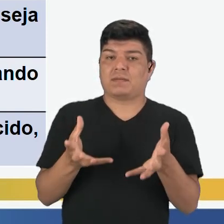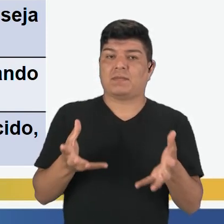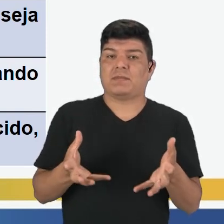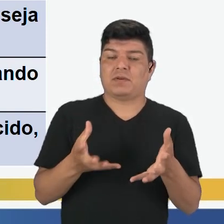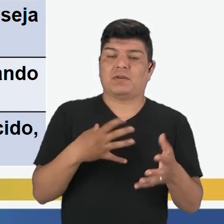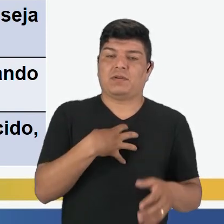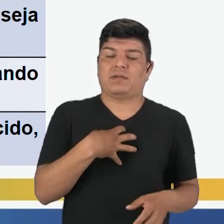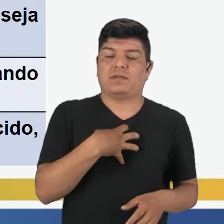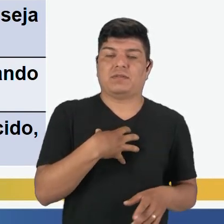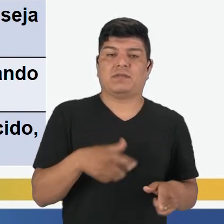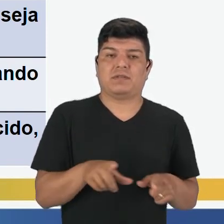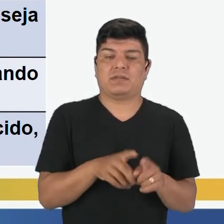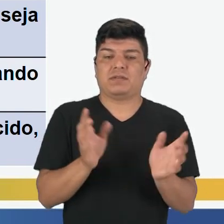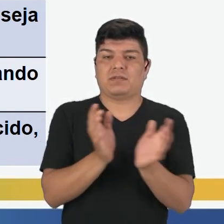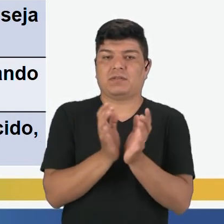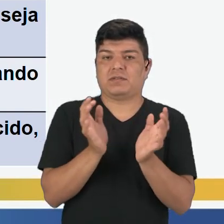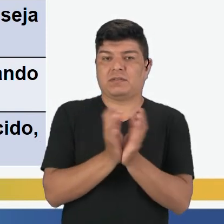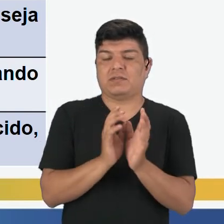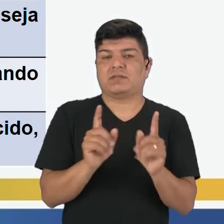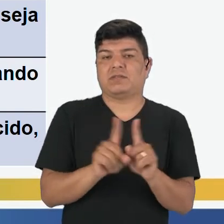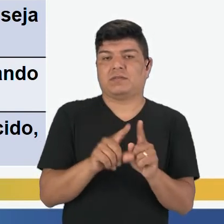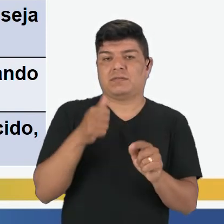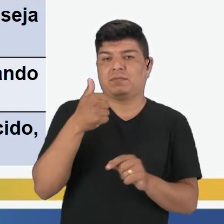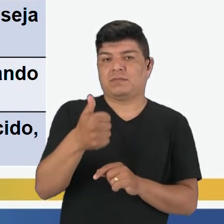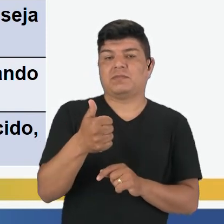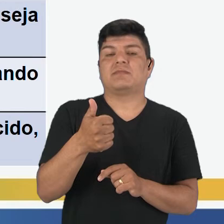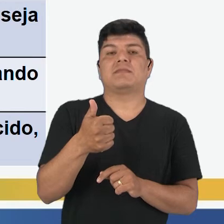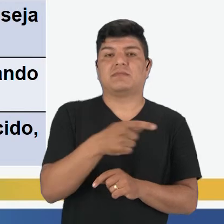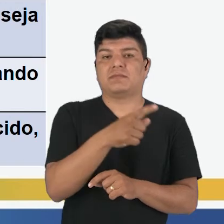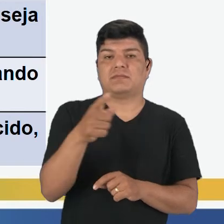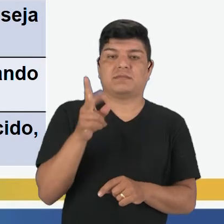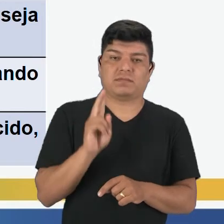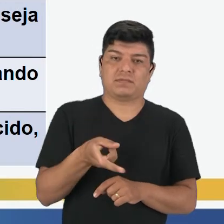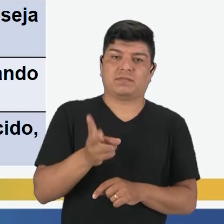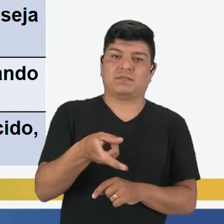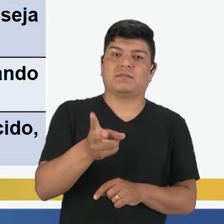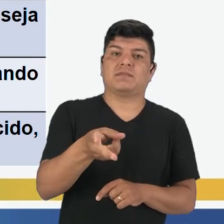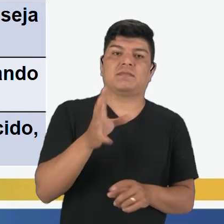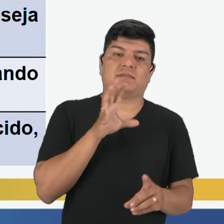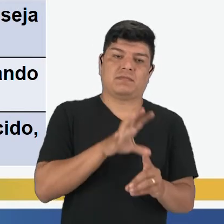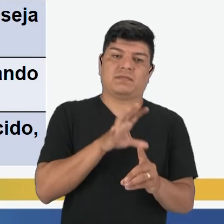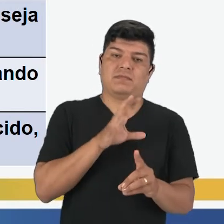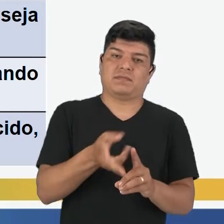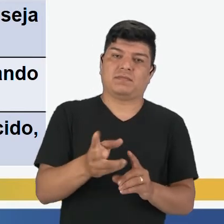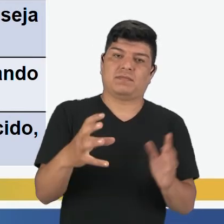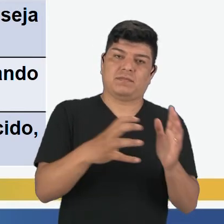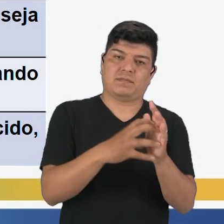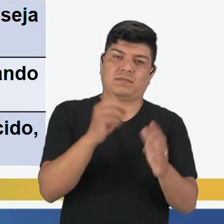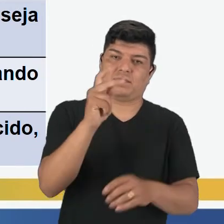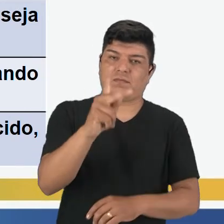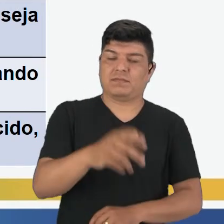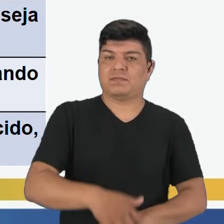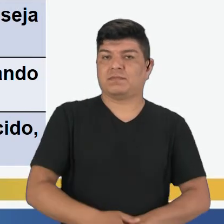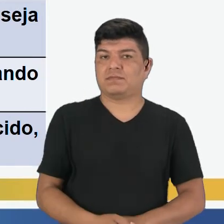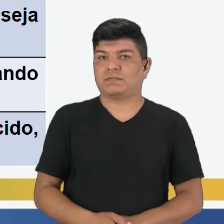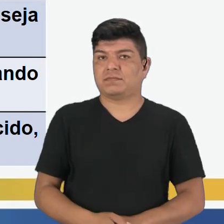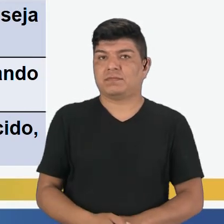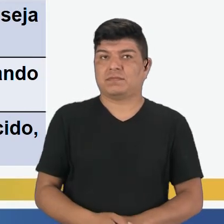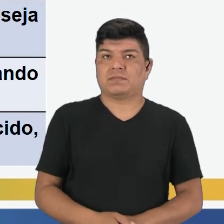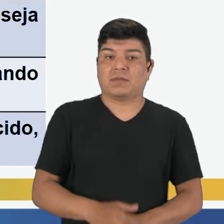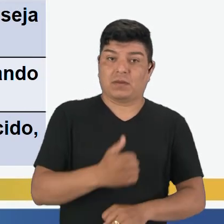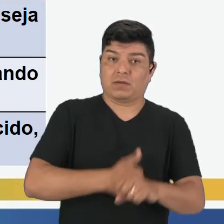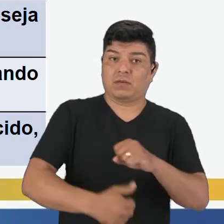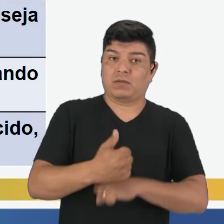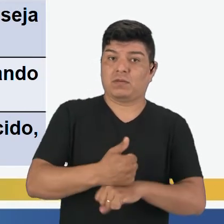motiva comportamentos coletivos positivos que vão continuar exercendo influência permanente, ok? Não se